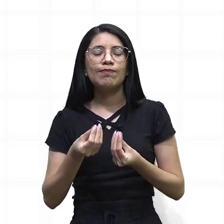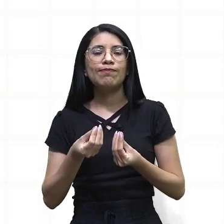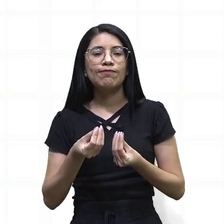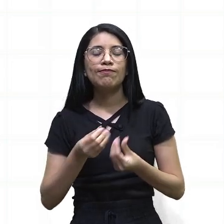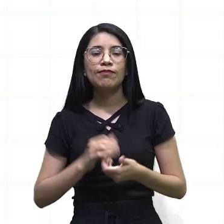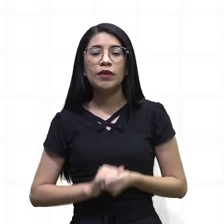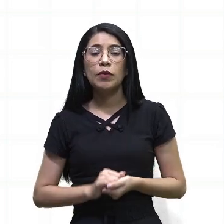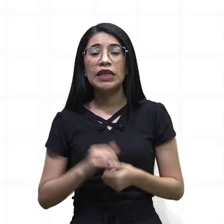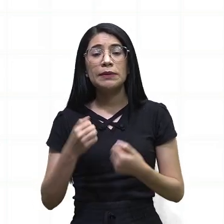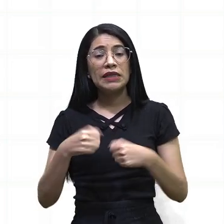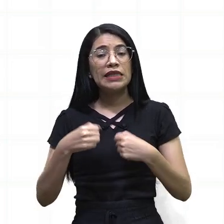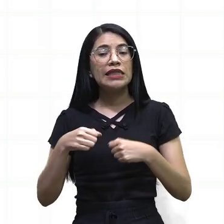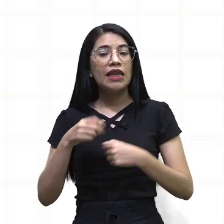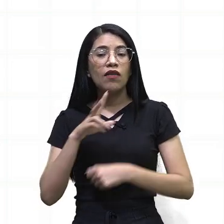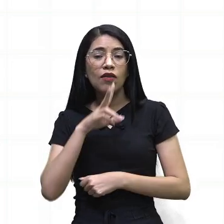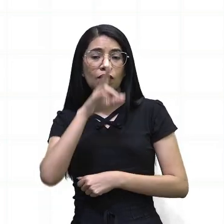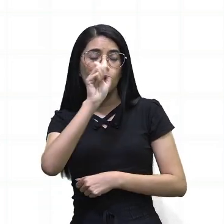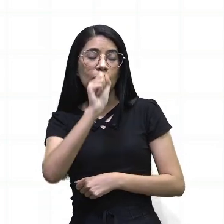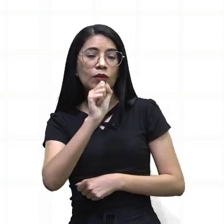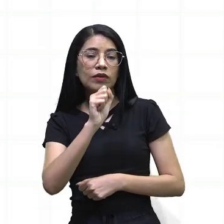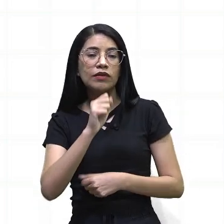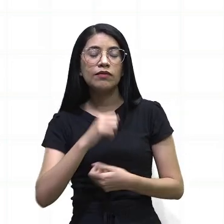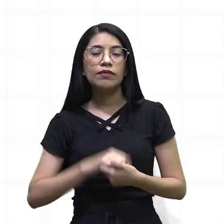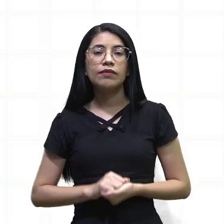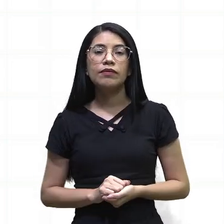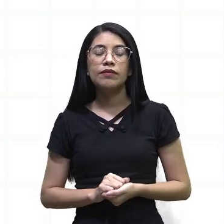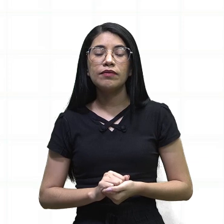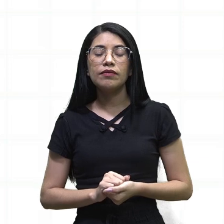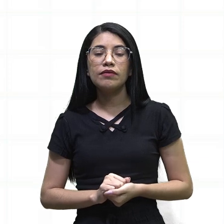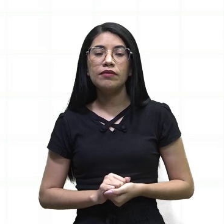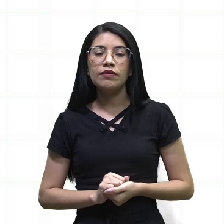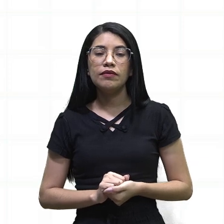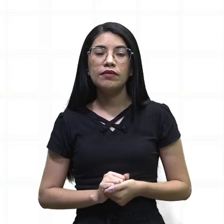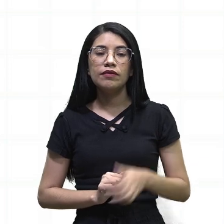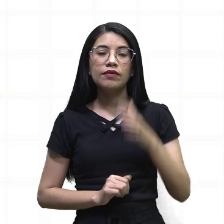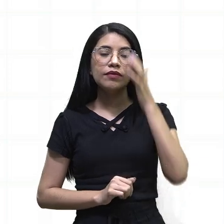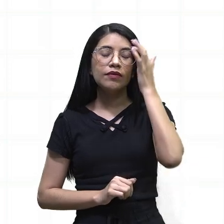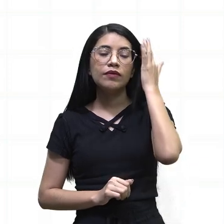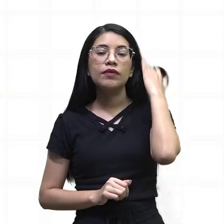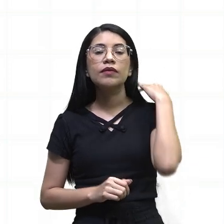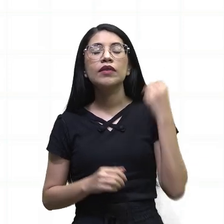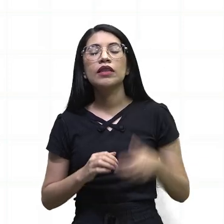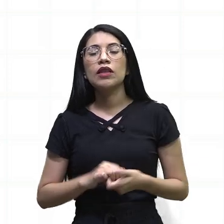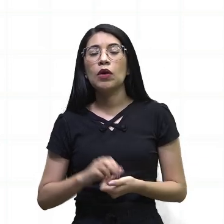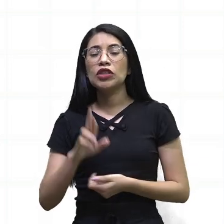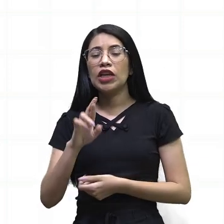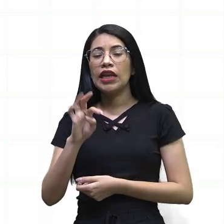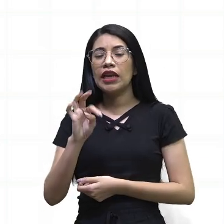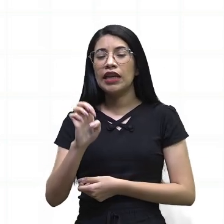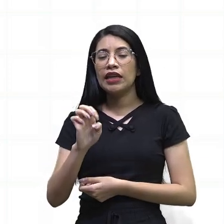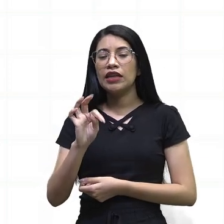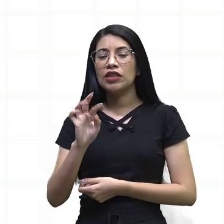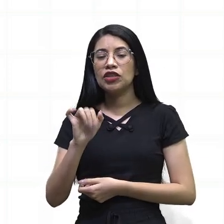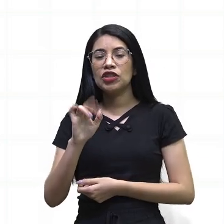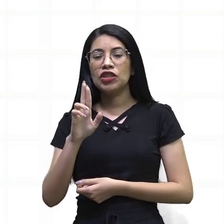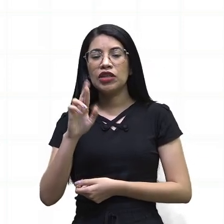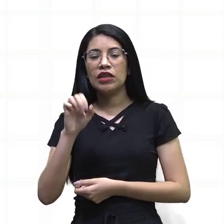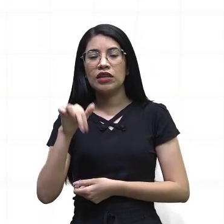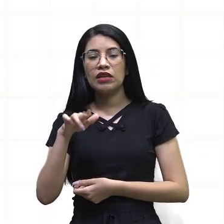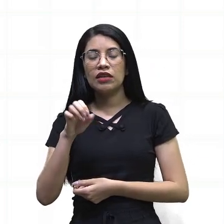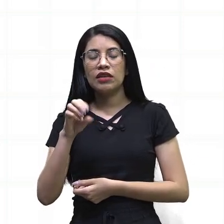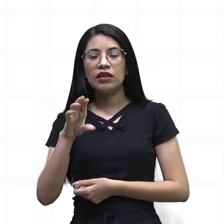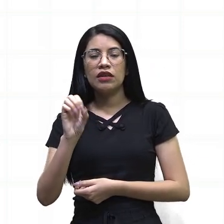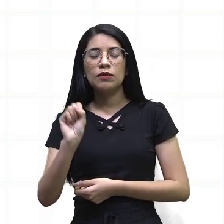não tirasse força, adeus a vida dele, certo? Então, vejam aqui, retiramos é o nosso sujeito. Vocês estão vendo que eu